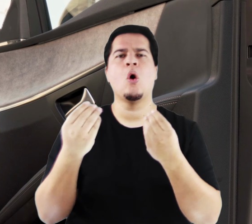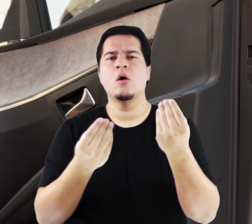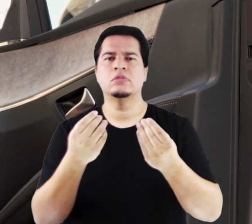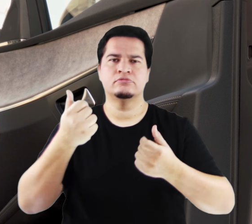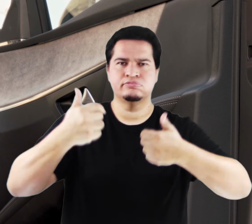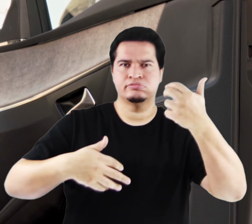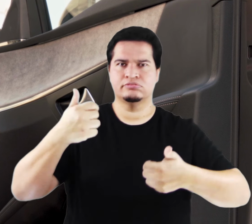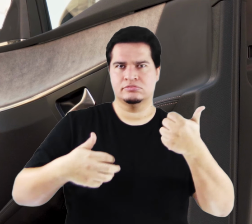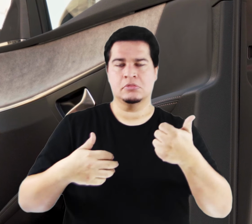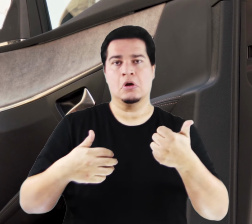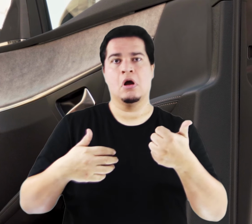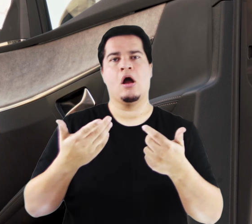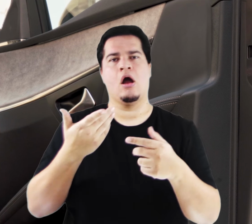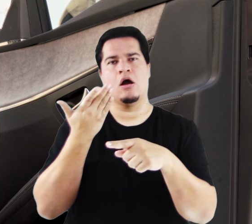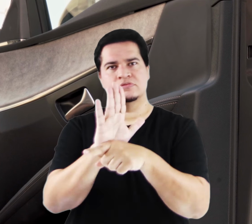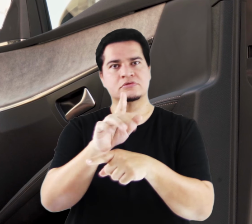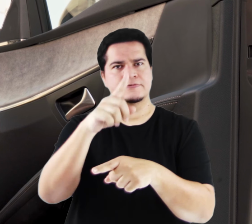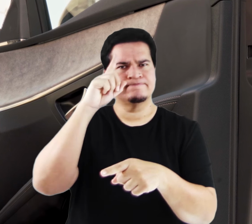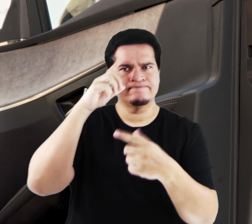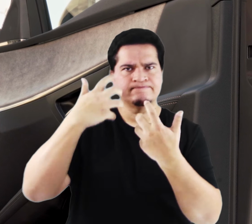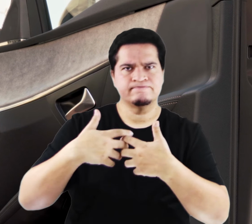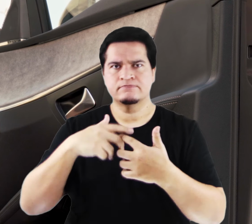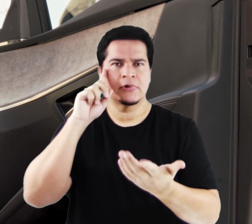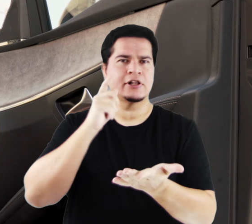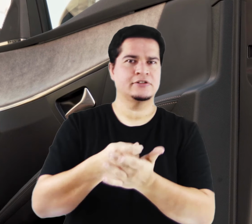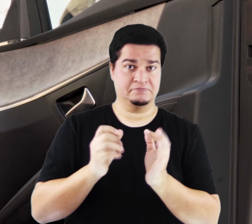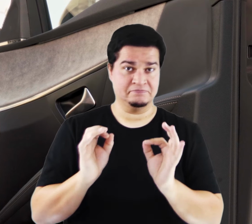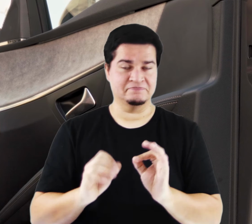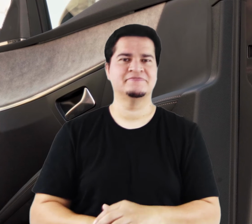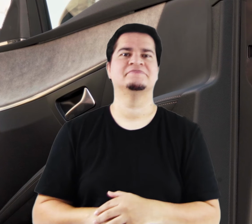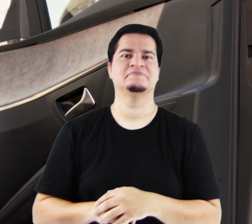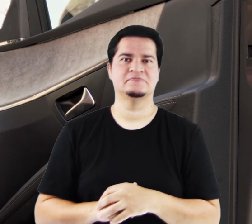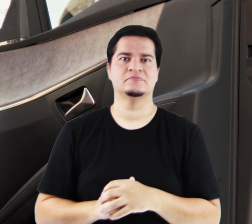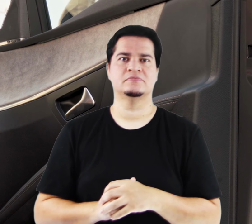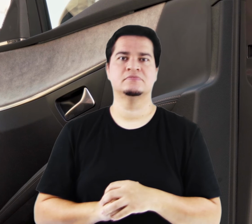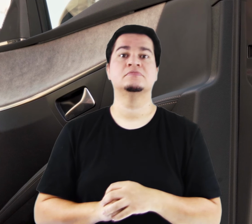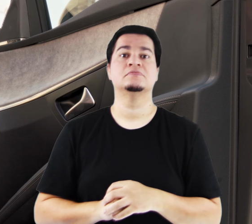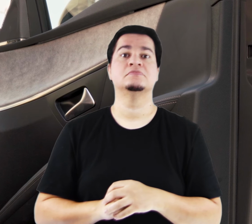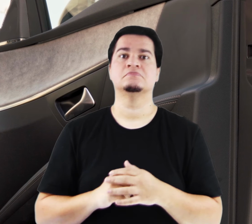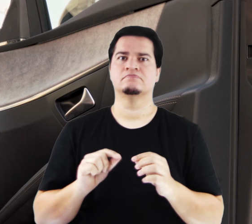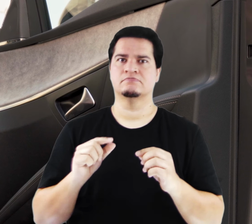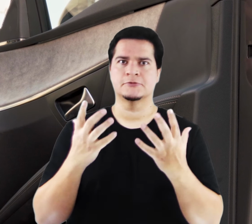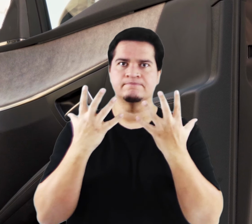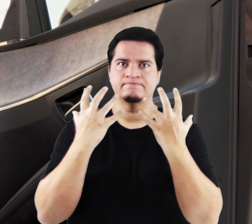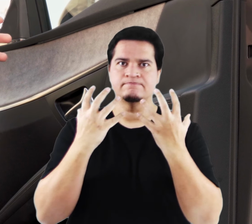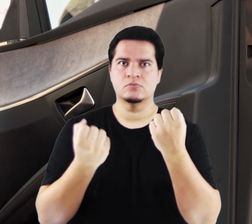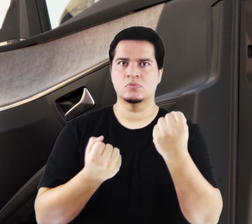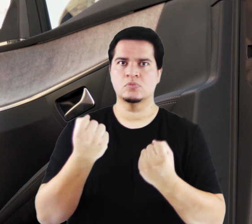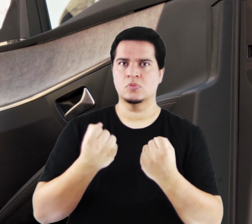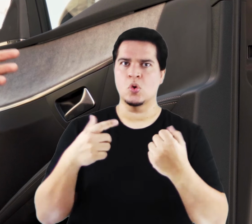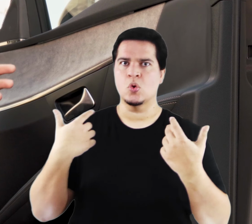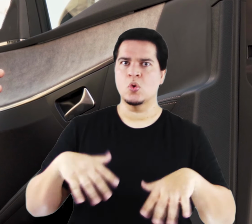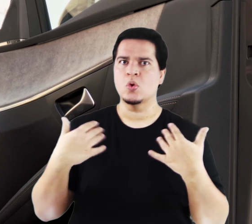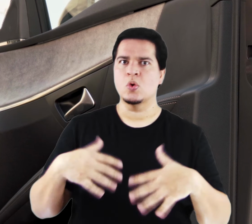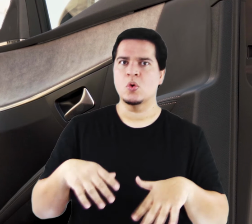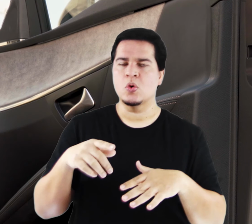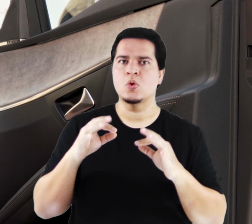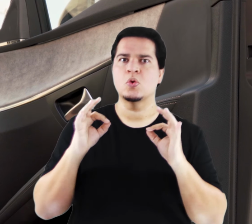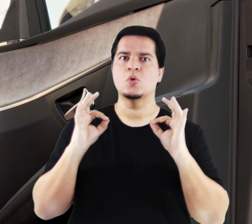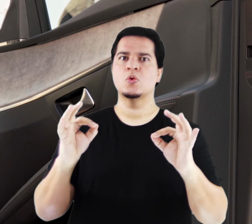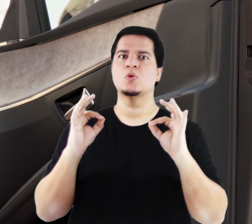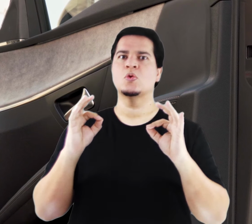decisão. Mas vamos lá, né? No fim das contas, o grande motivador que logo de saída já levou a gente em direção àquele carro é